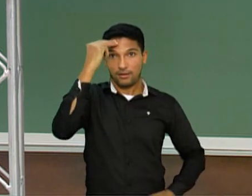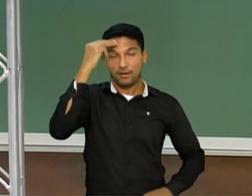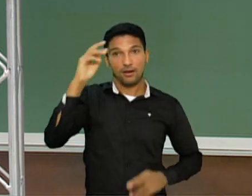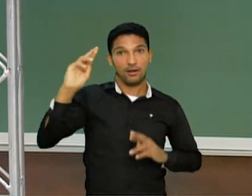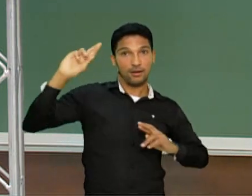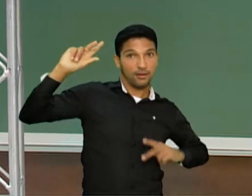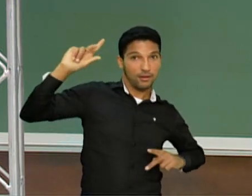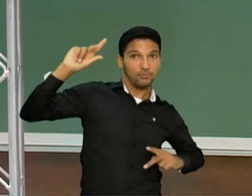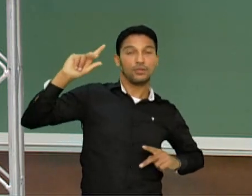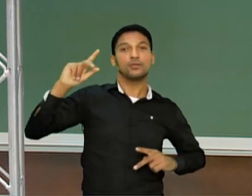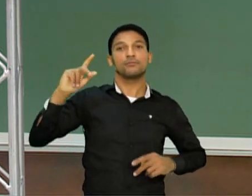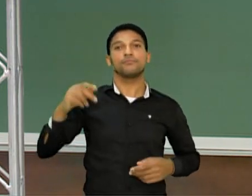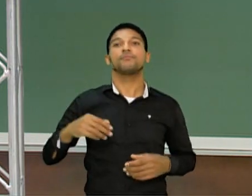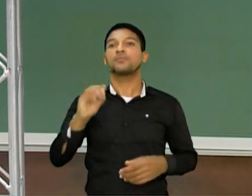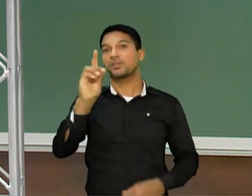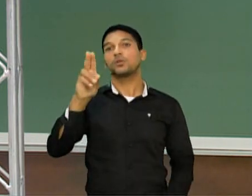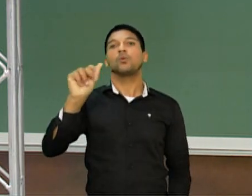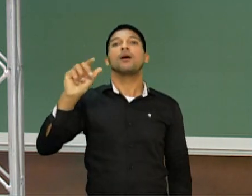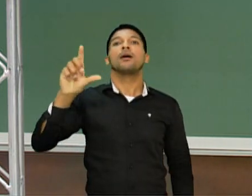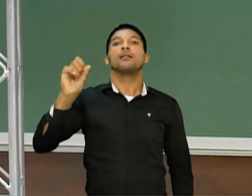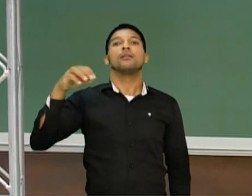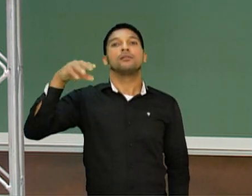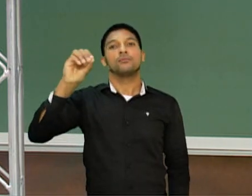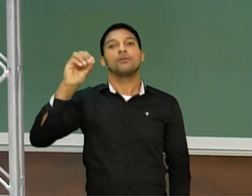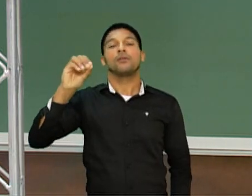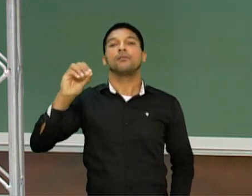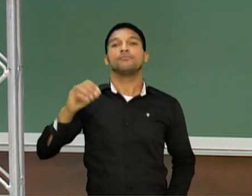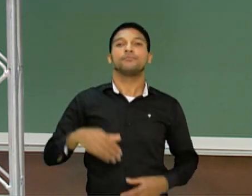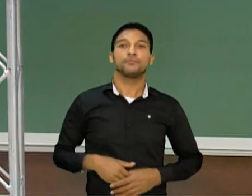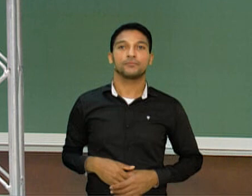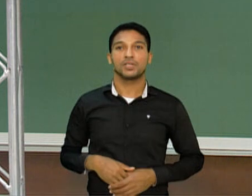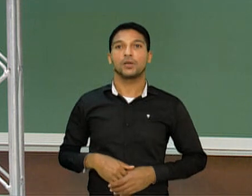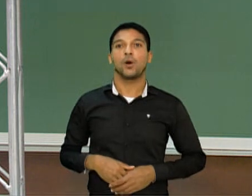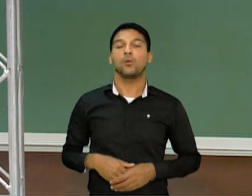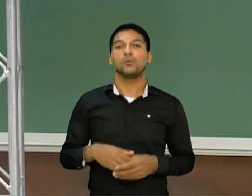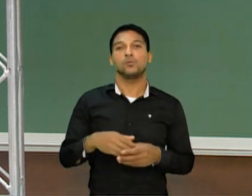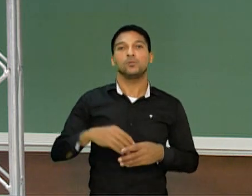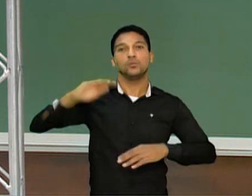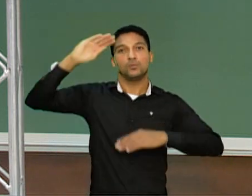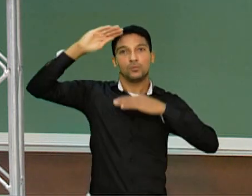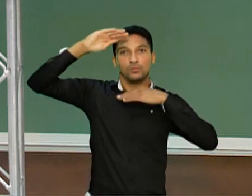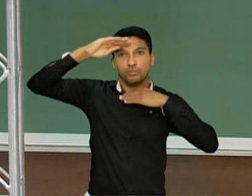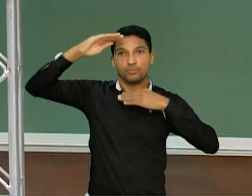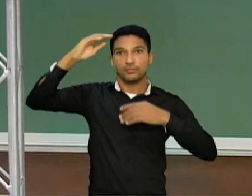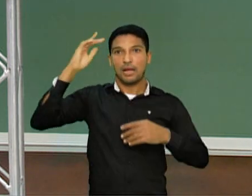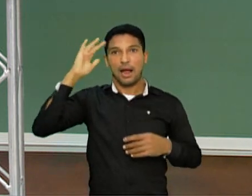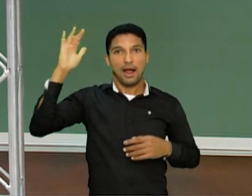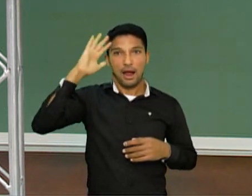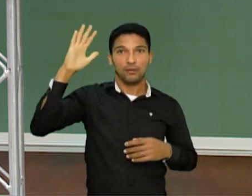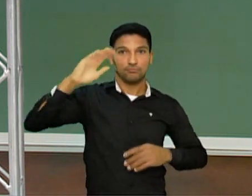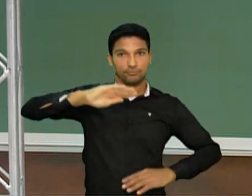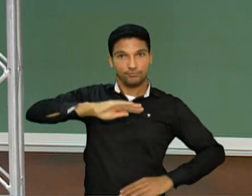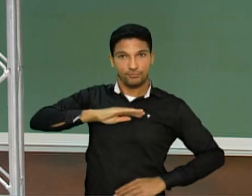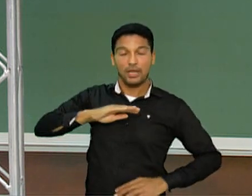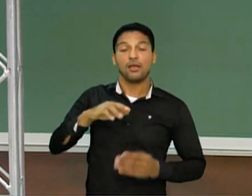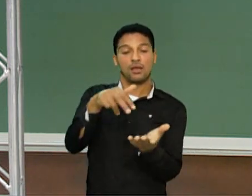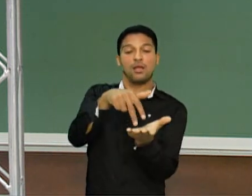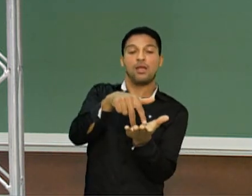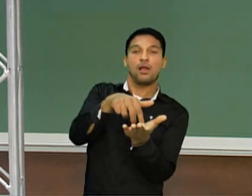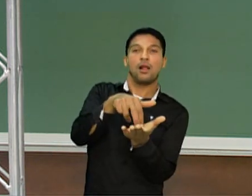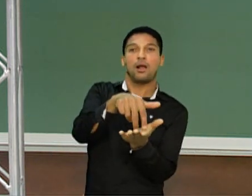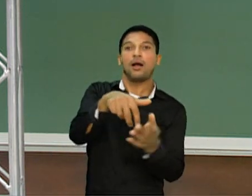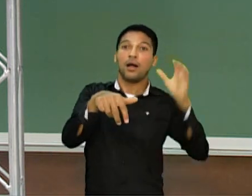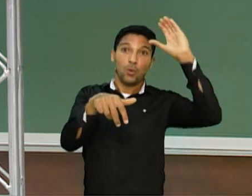por isso o dualismo cartesiano é tão importante da gente perceber. Essa ideia, ela vem até os dias de hoje em